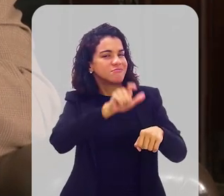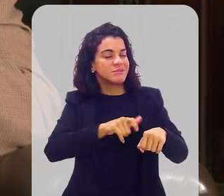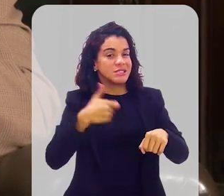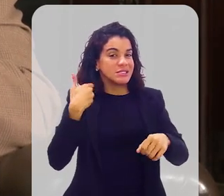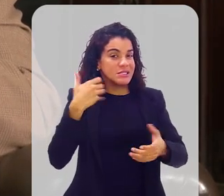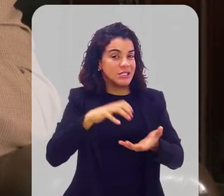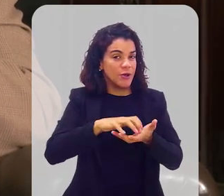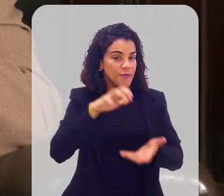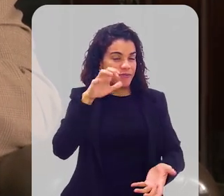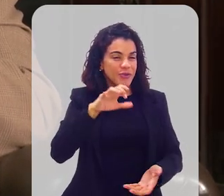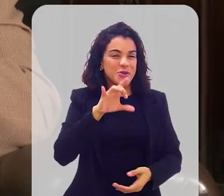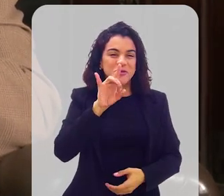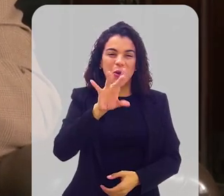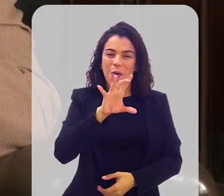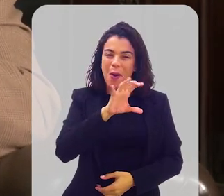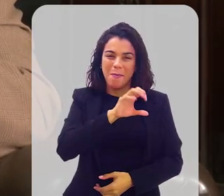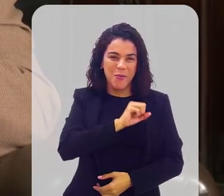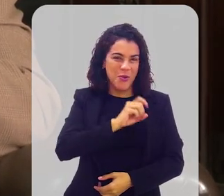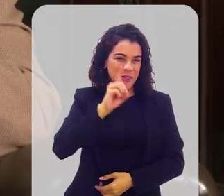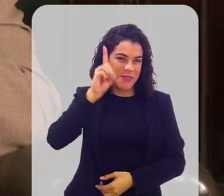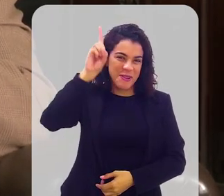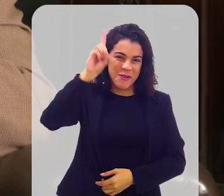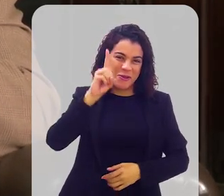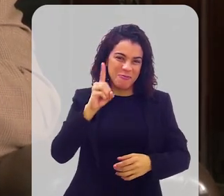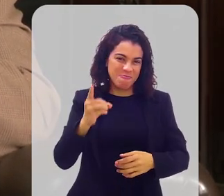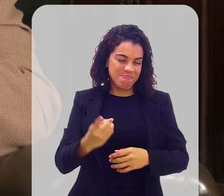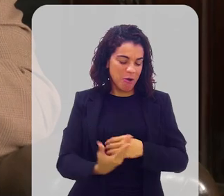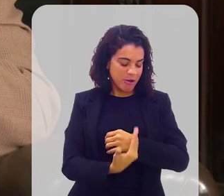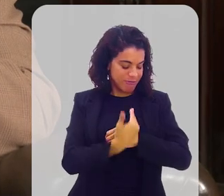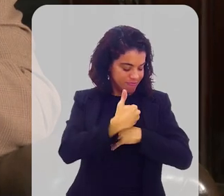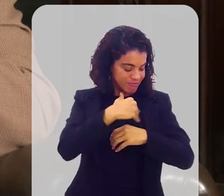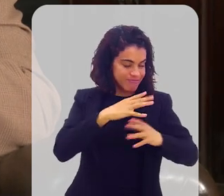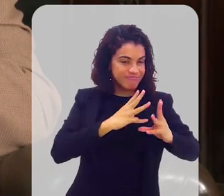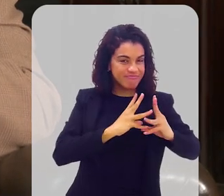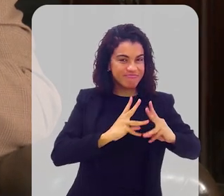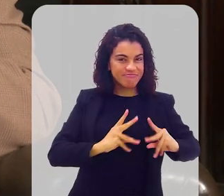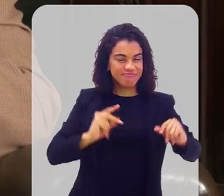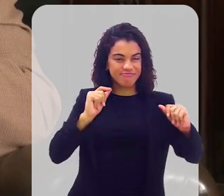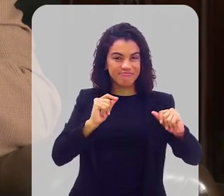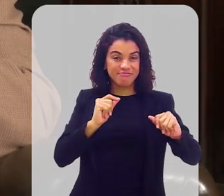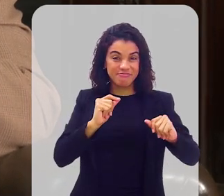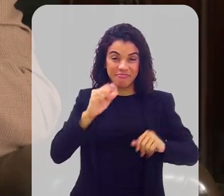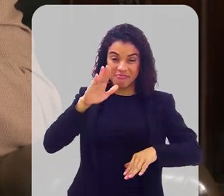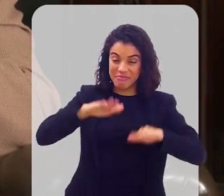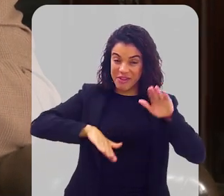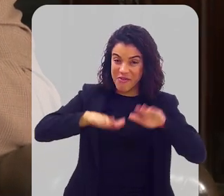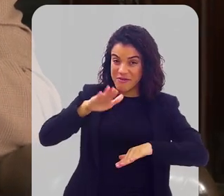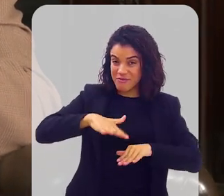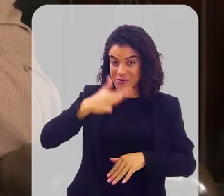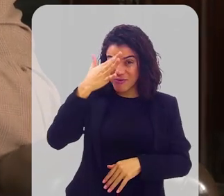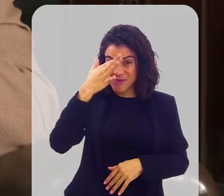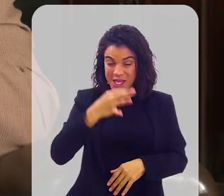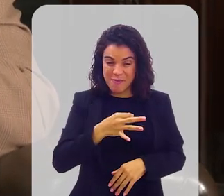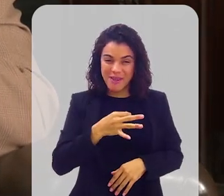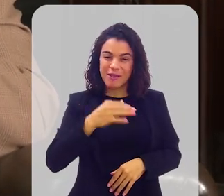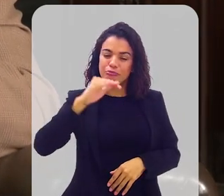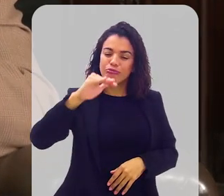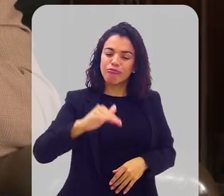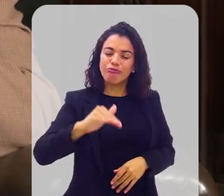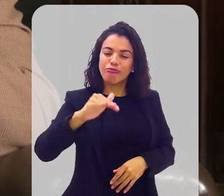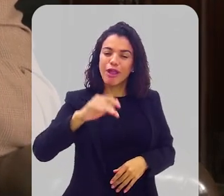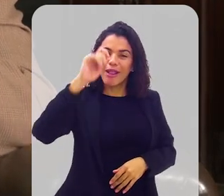que só o amor de Deus pode entrar no seu coração. Talvez você não saiba que aquele